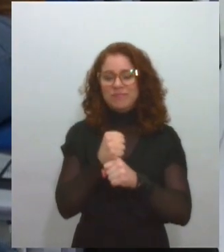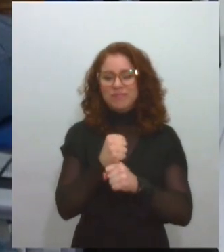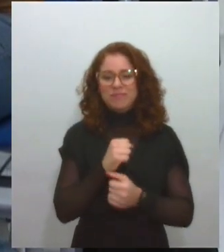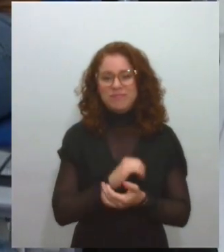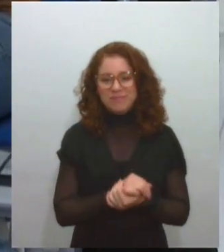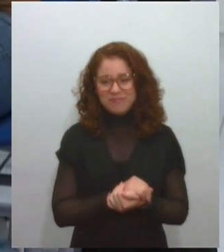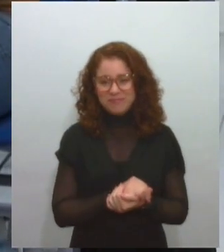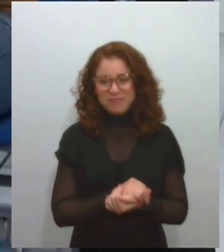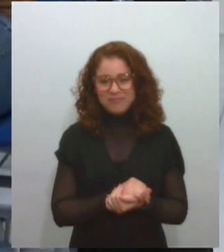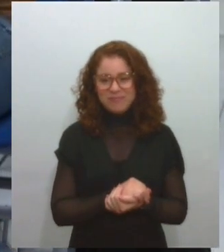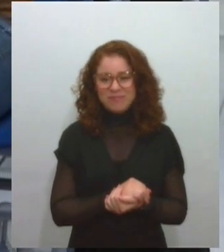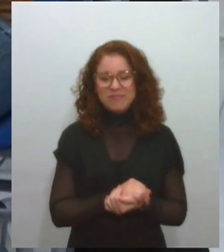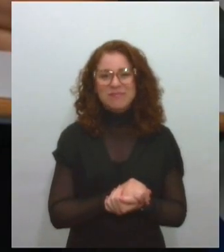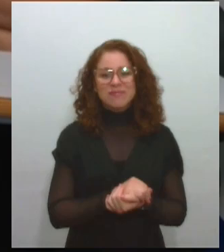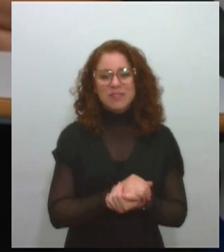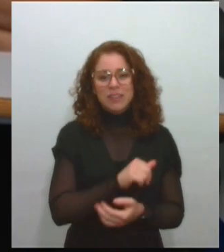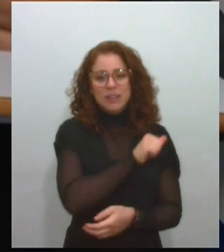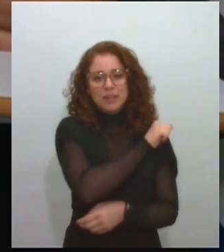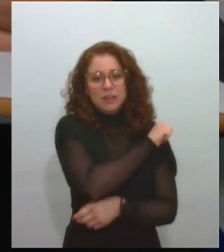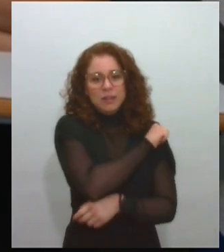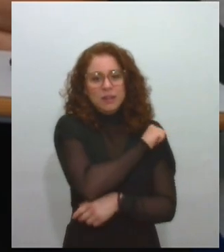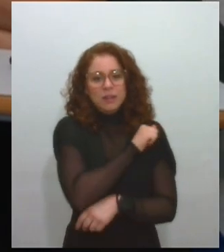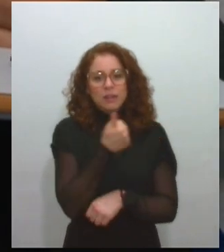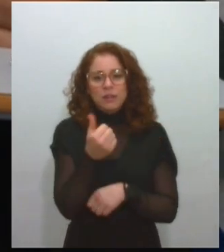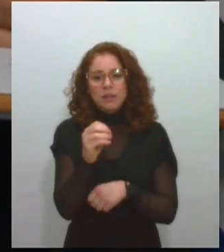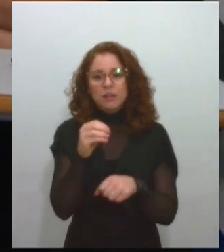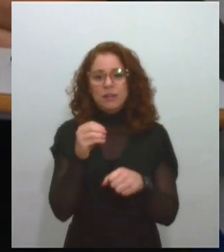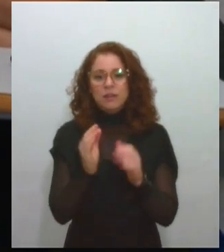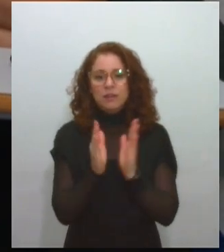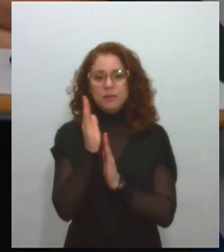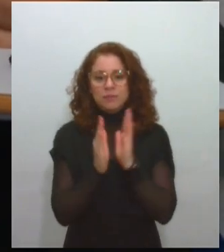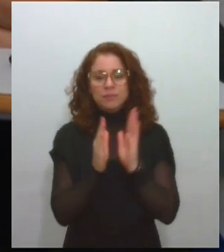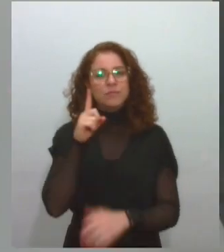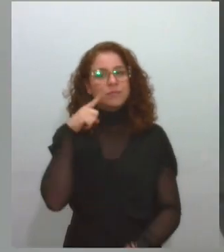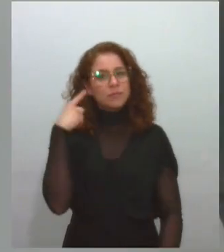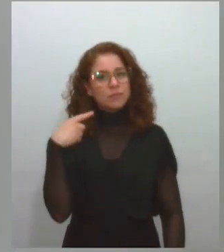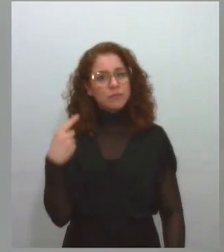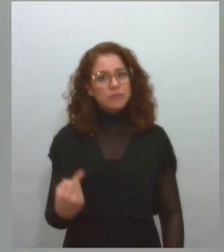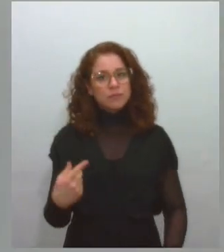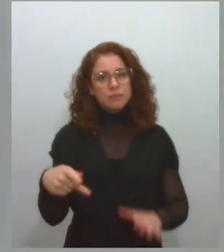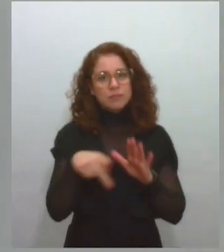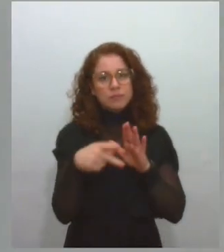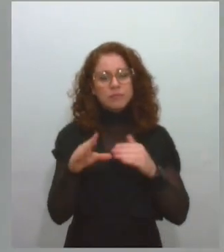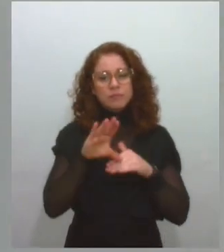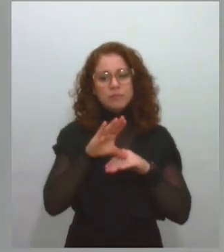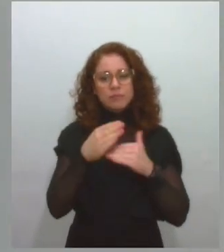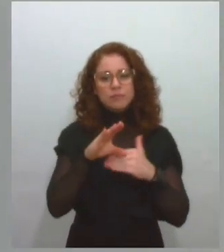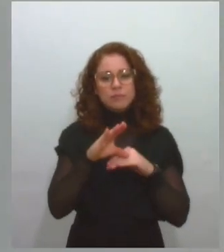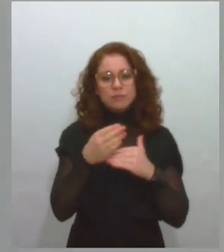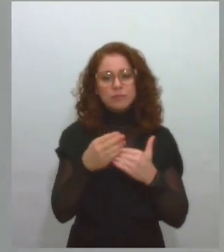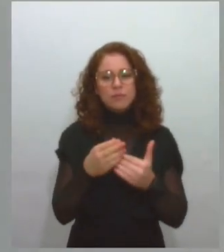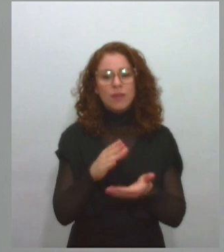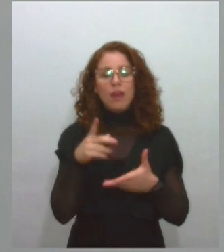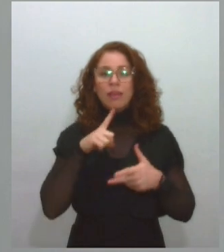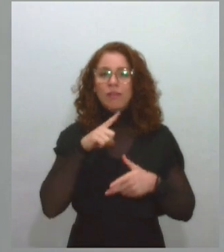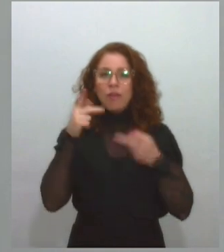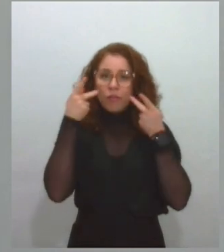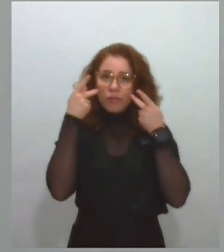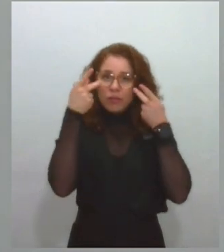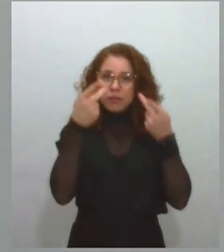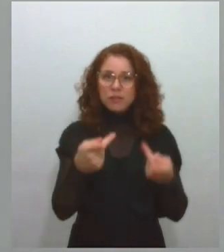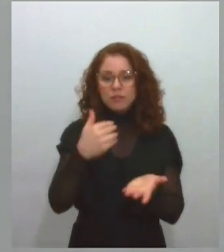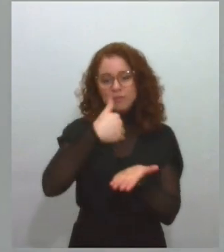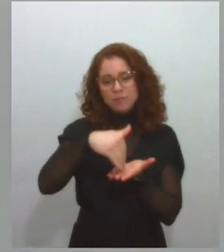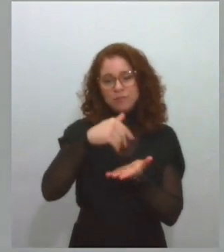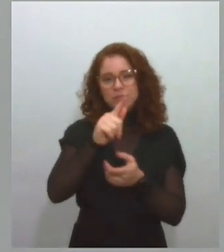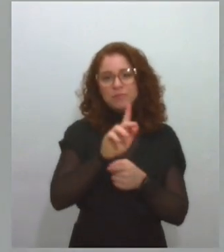Os alunos do décimo período do curso de Direito da Universidade Tiradentes receberam a visita do secretário-geral da mesa diretora